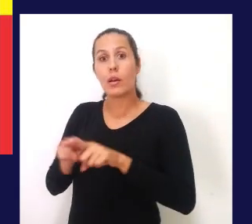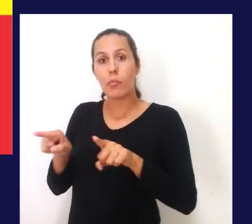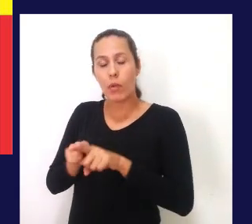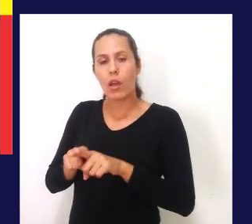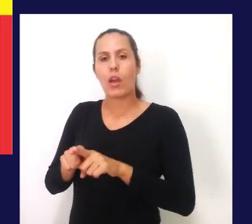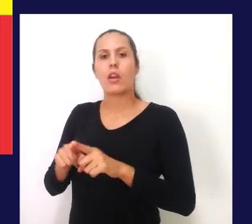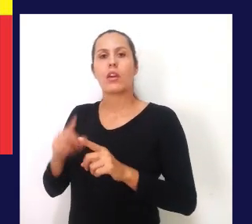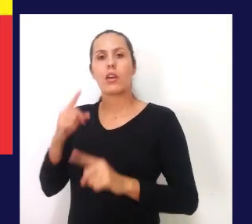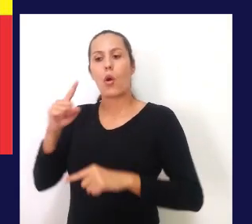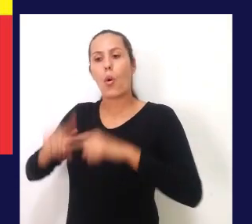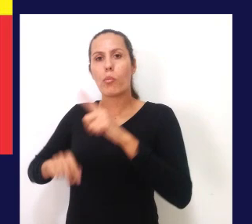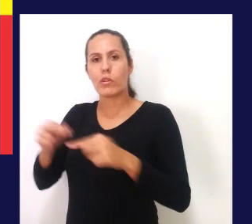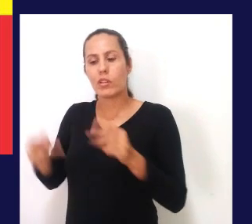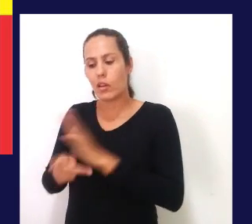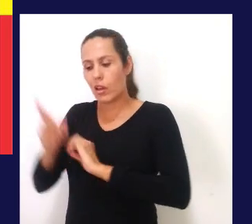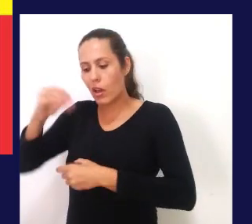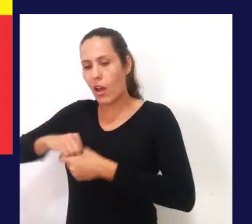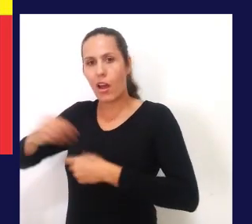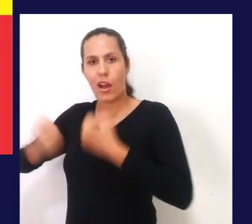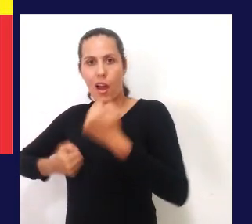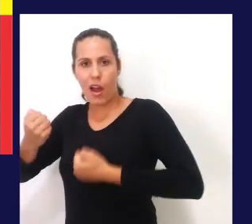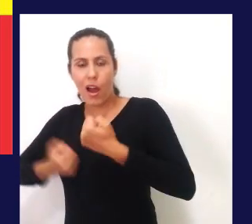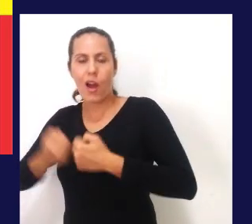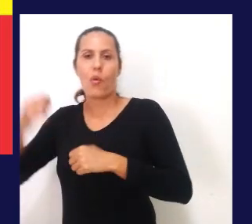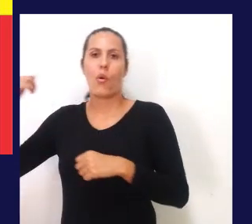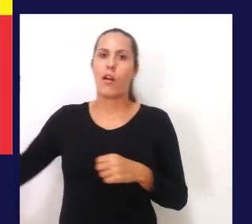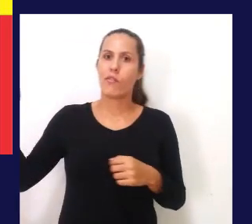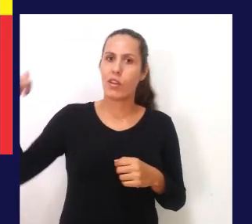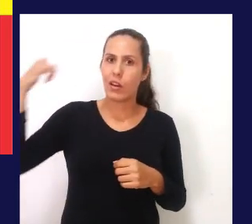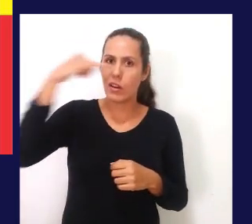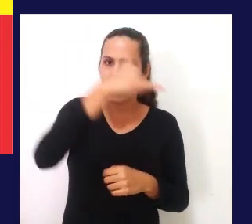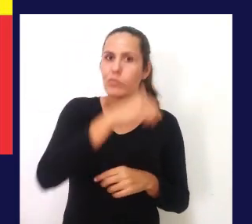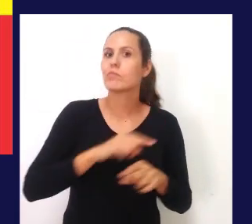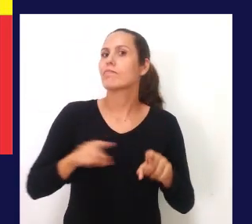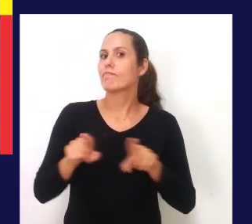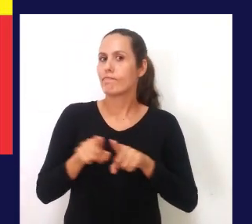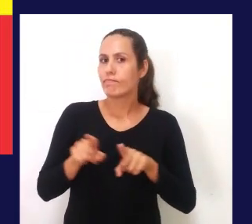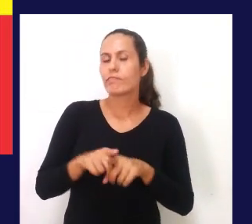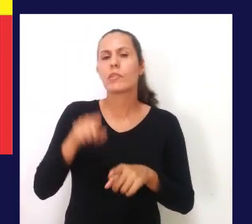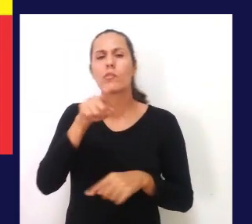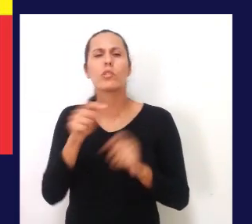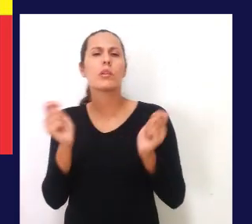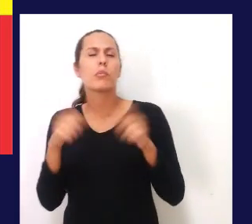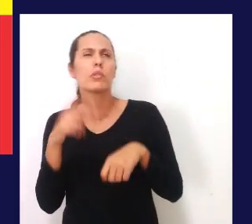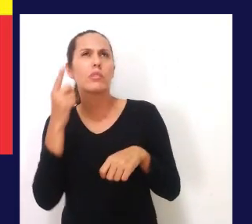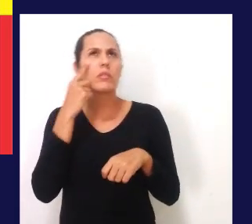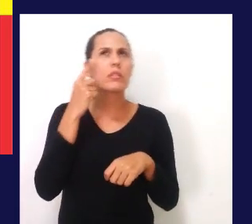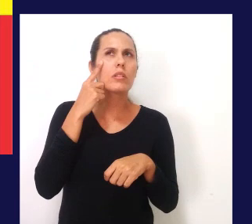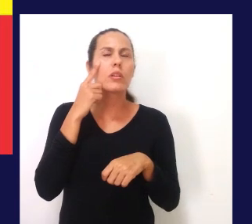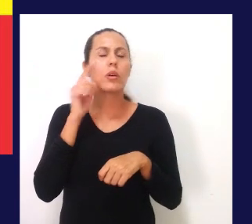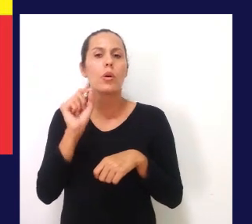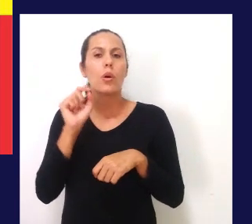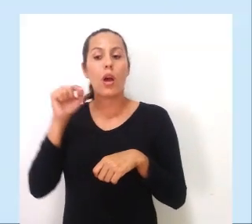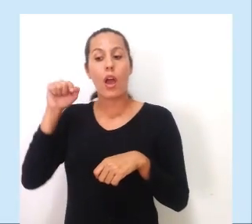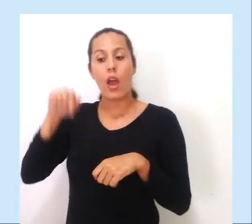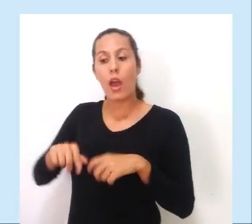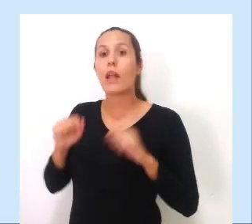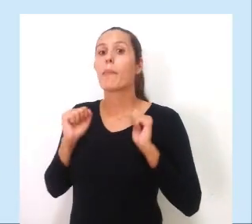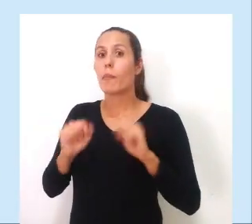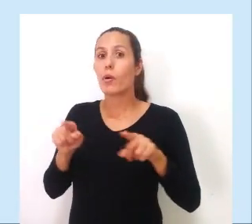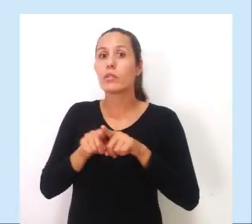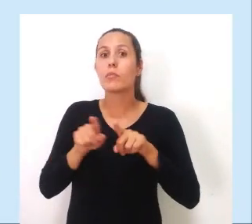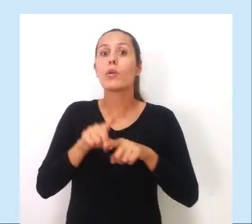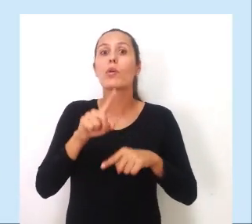fabricação de peças de automóveis, aviões e, se possível, você aí pensar, a